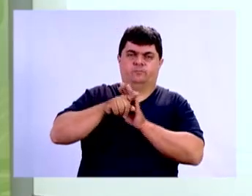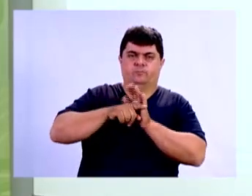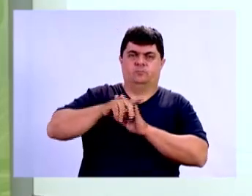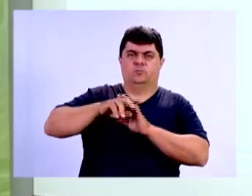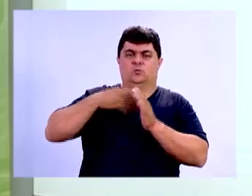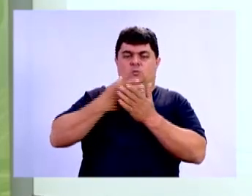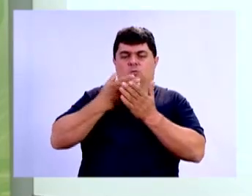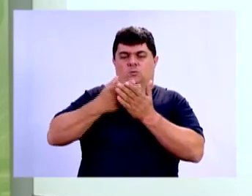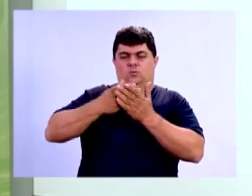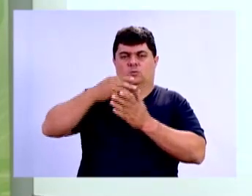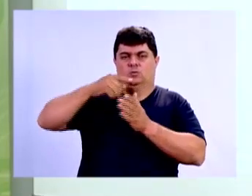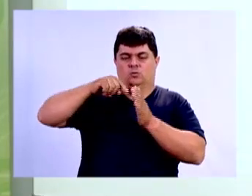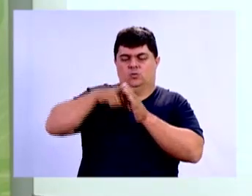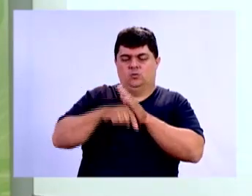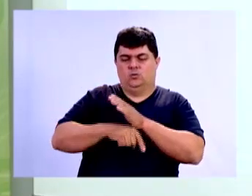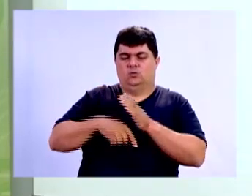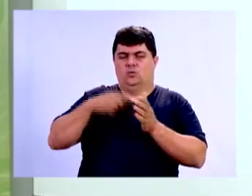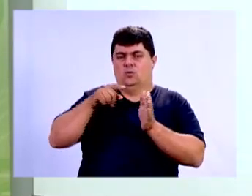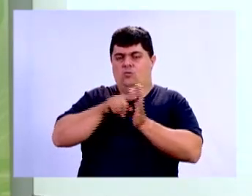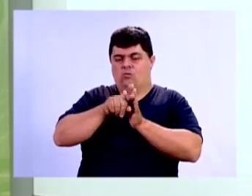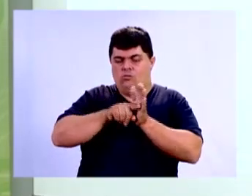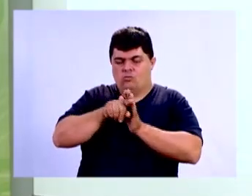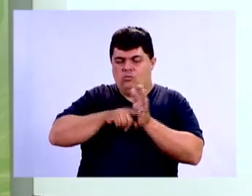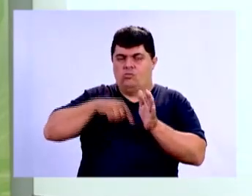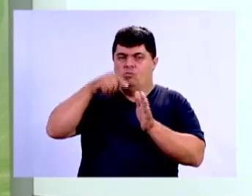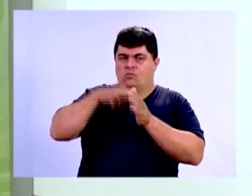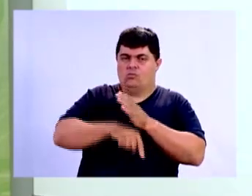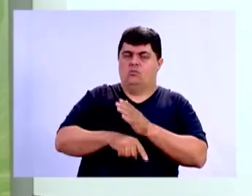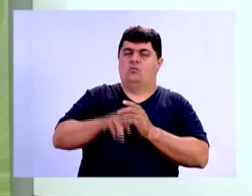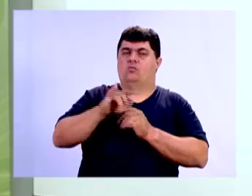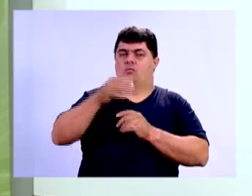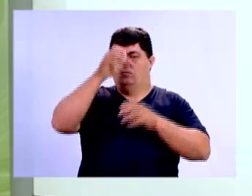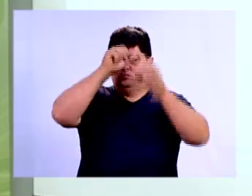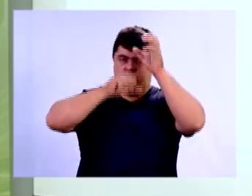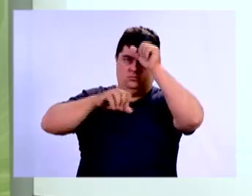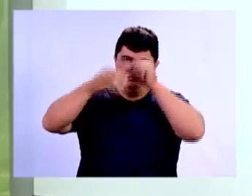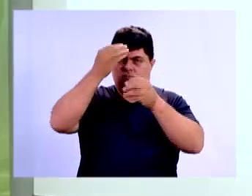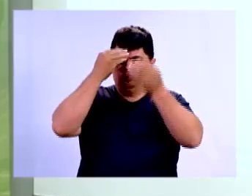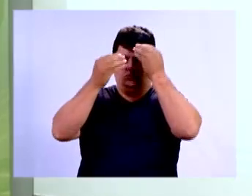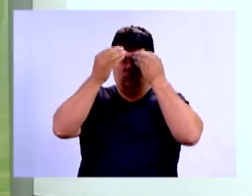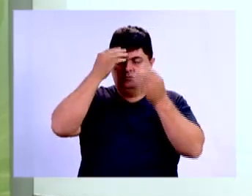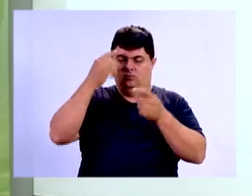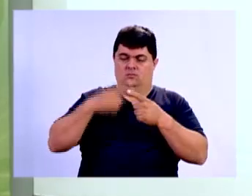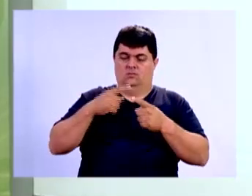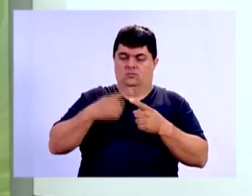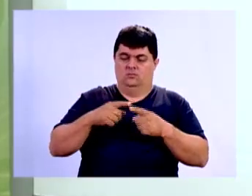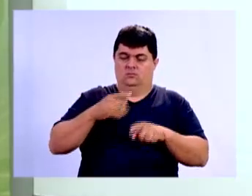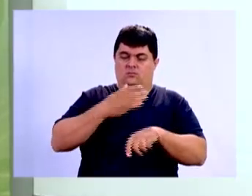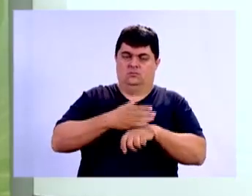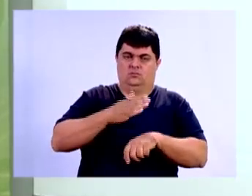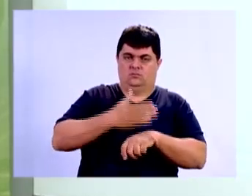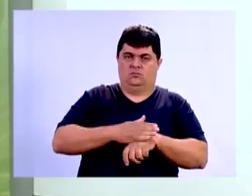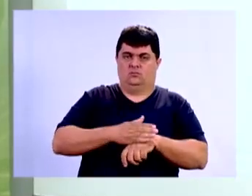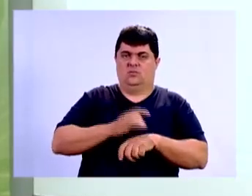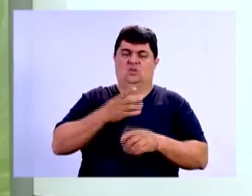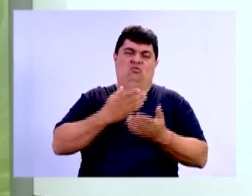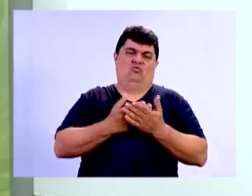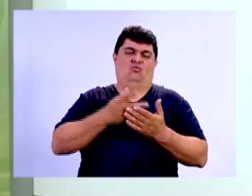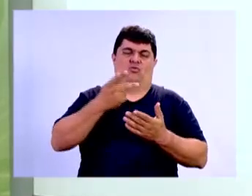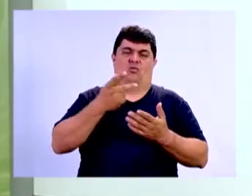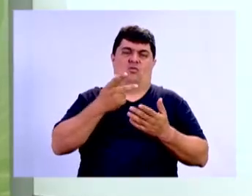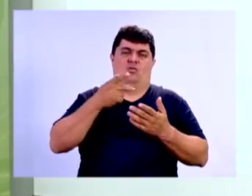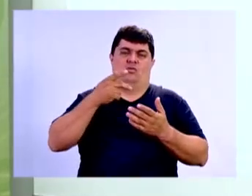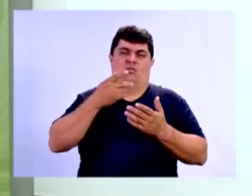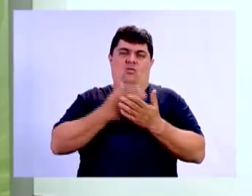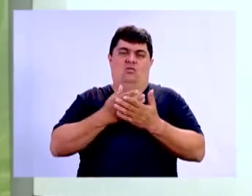vocês amanhã a fazer uma pesquisa mais aprofundada sobre o assunto, praticar efetivamente, porque só aula não adianta muito. Né?